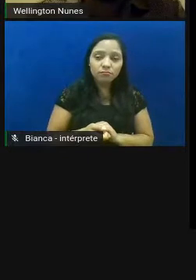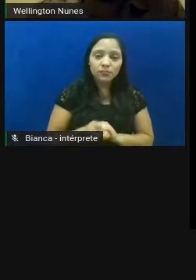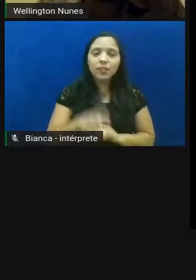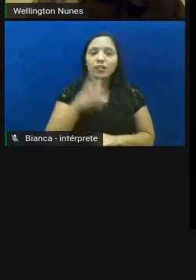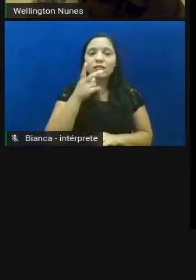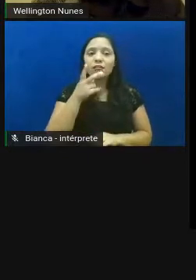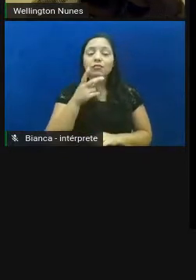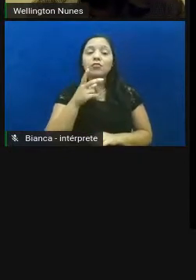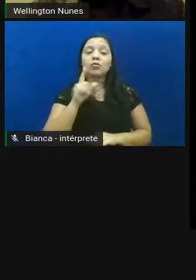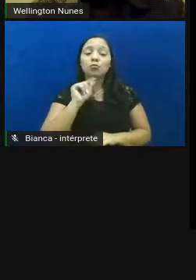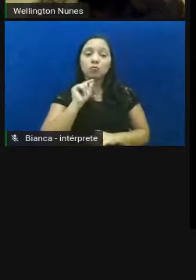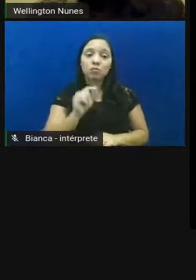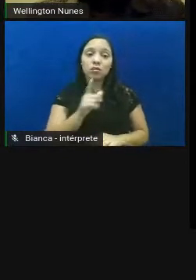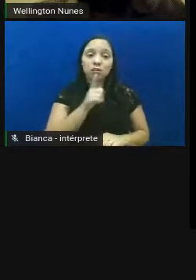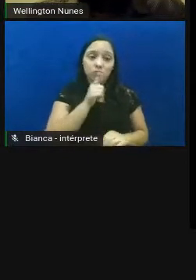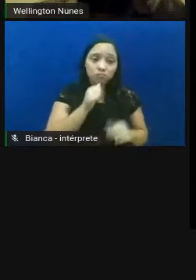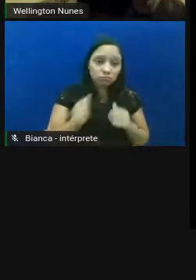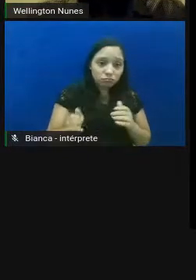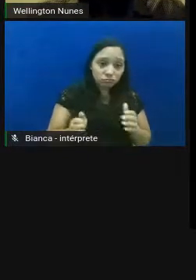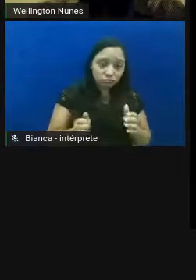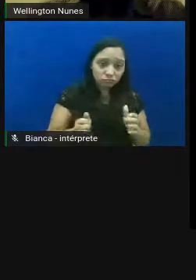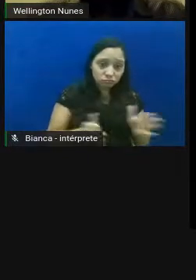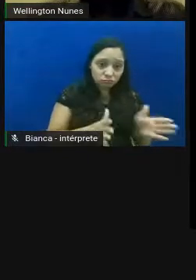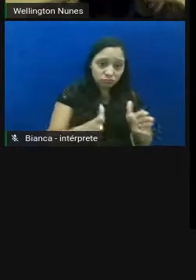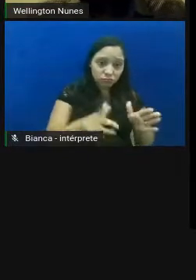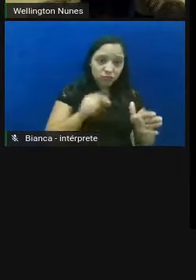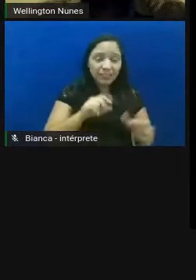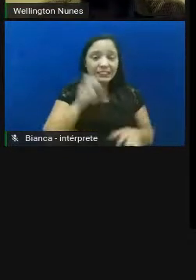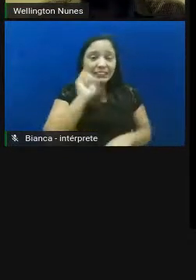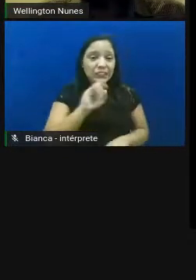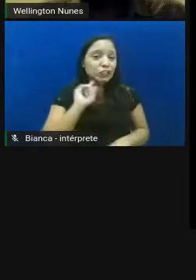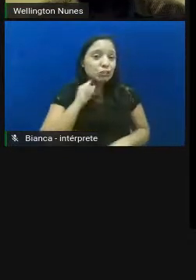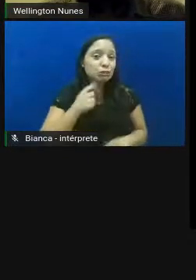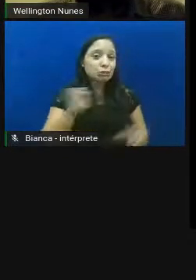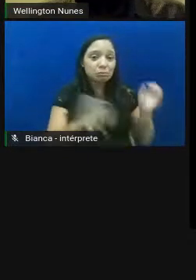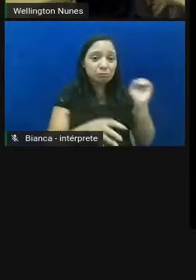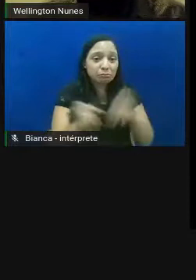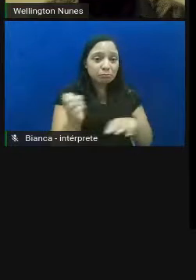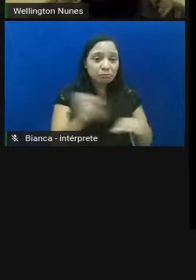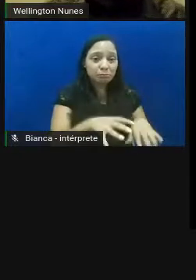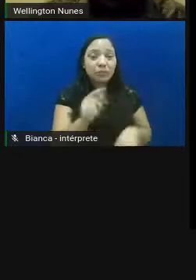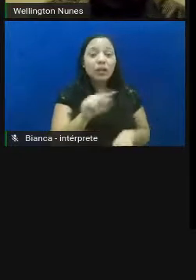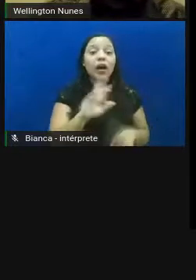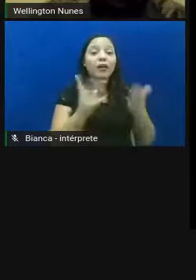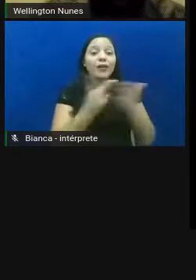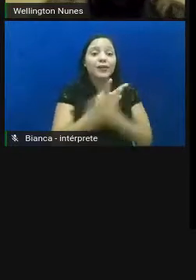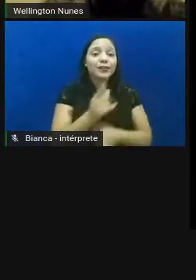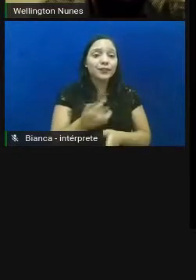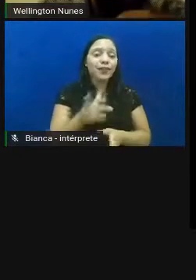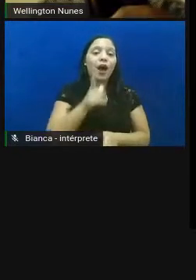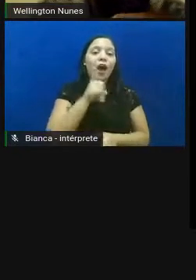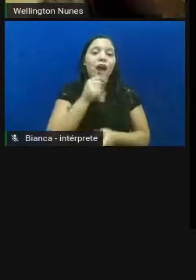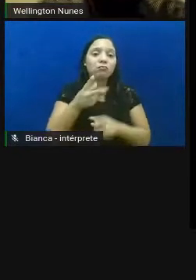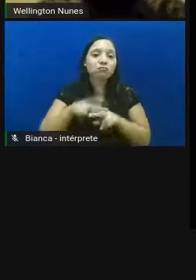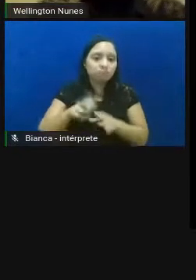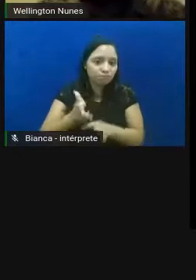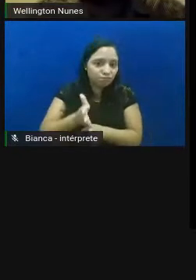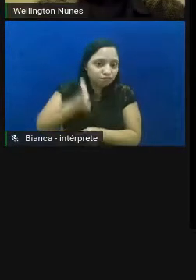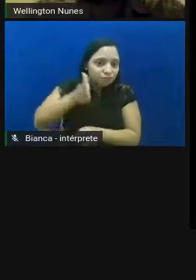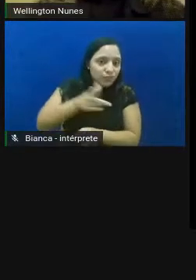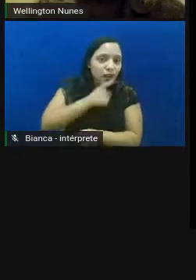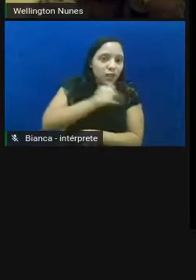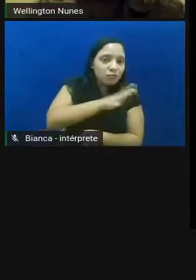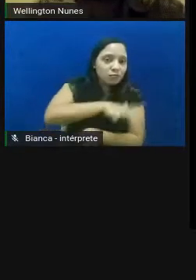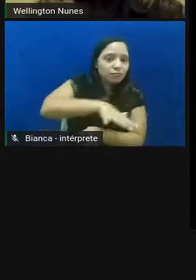reservatório, diminuindo a vida útil do reservatório, porque se eu começar a encher de sedimentos, vai ficar menos água represada. Lógico, um reservatório